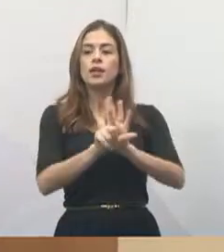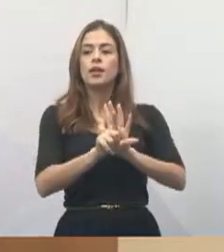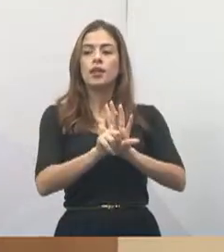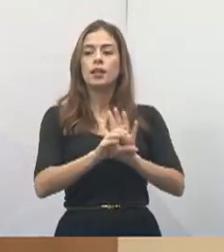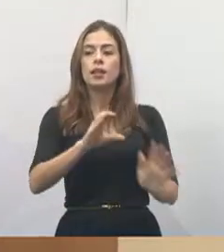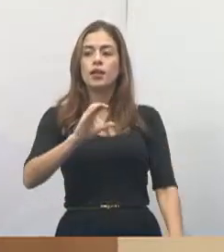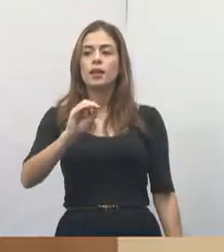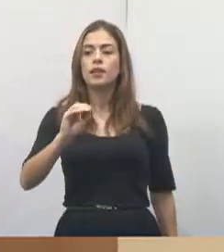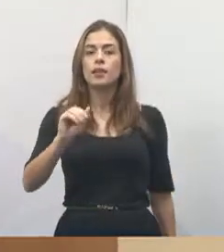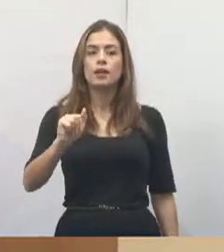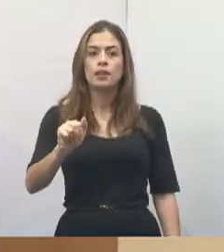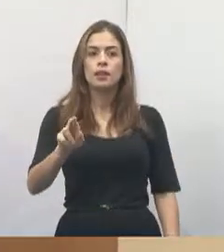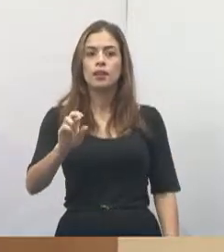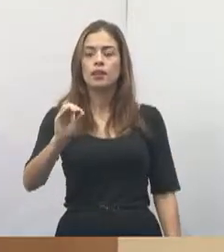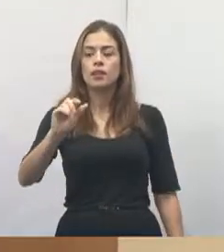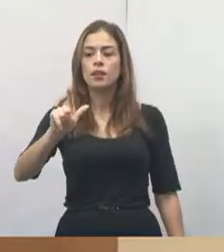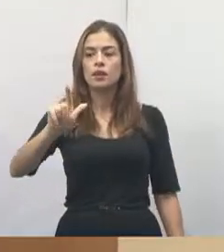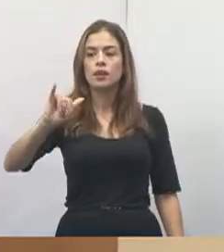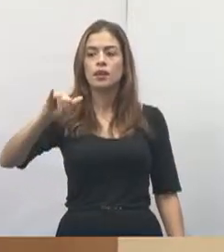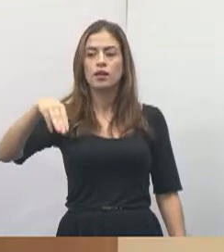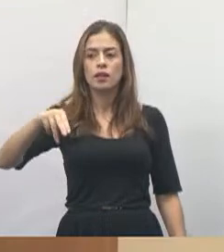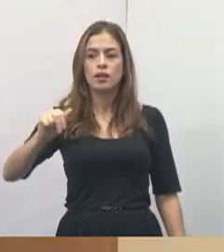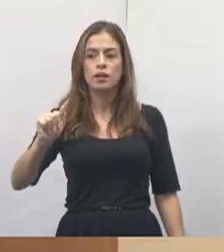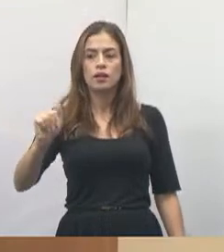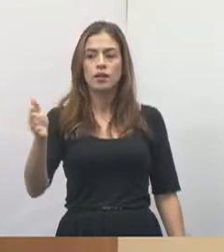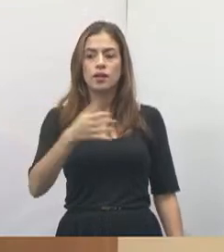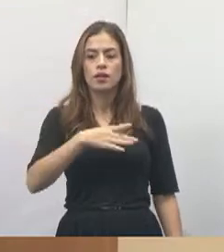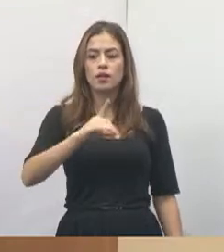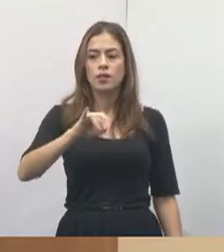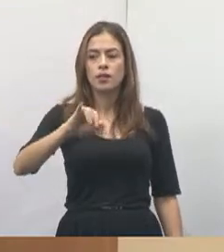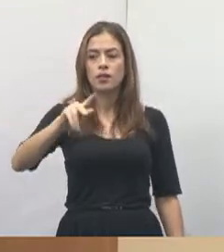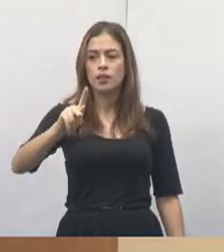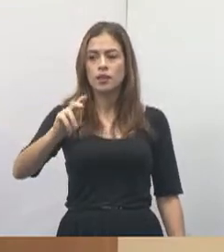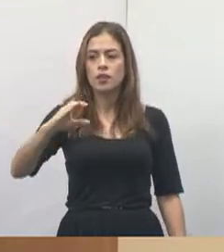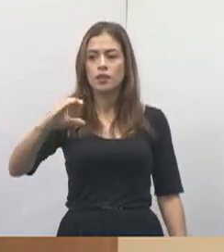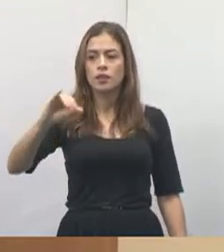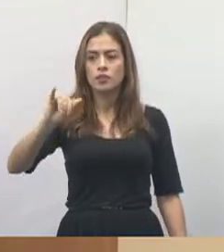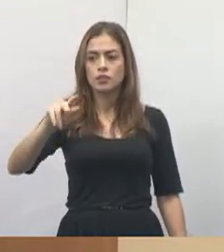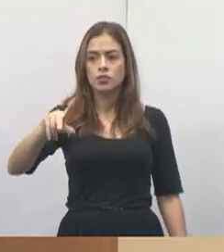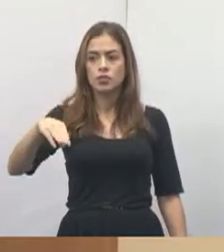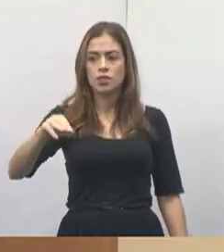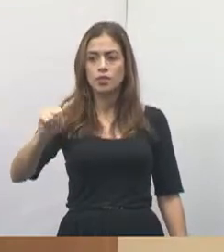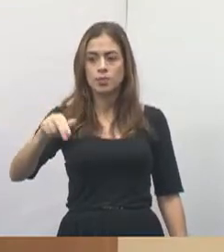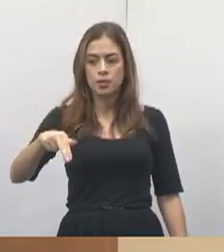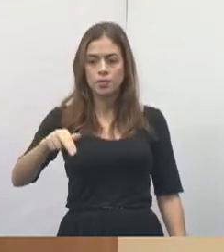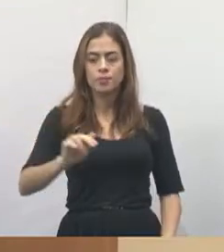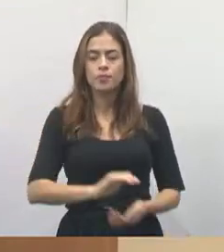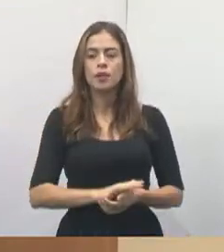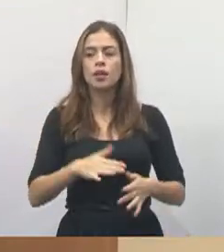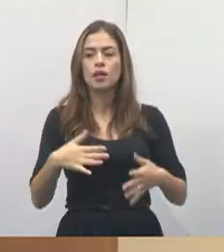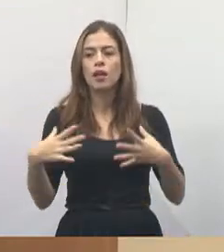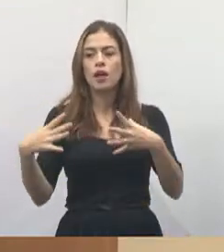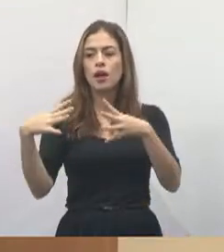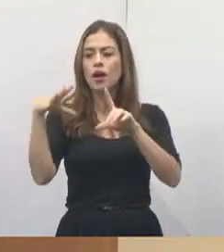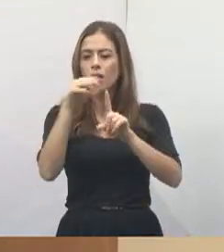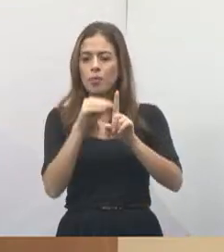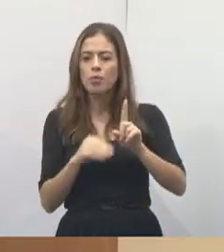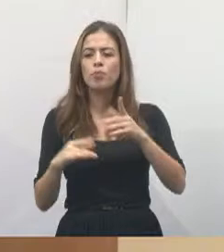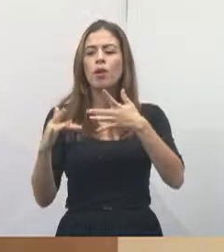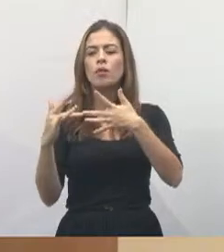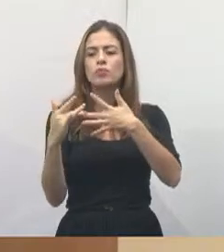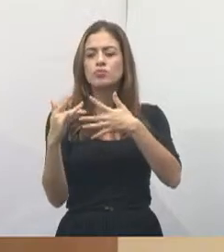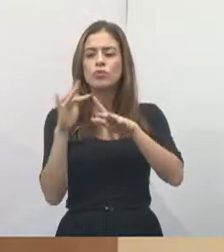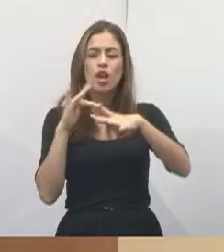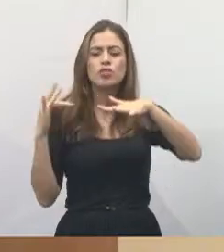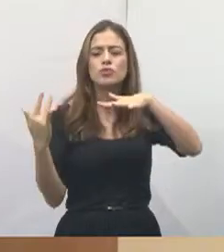Dieckmann, que recebeu esse nome por conta da atriz ter sofrido abusos nas redes sociais, onde